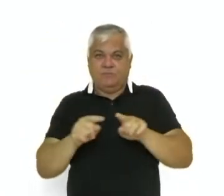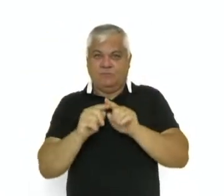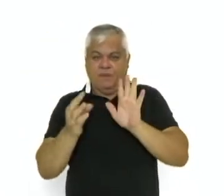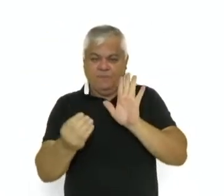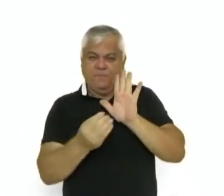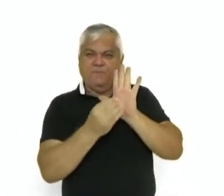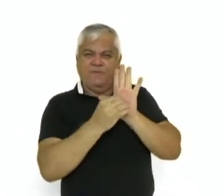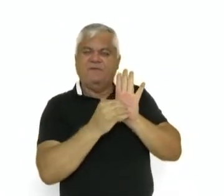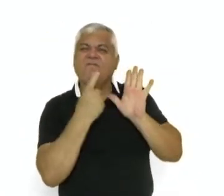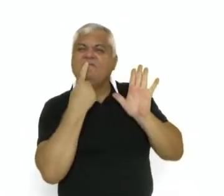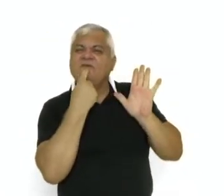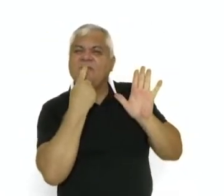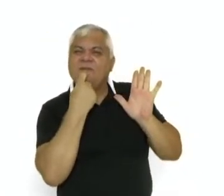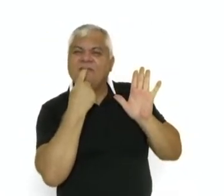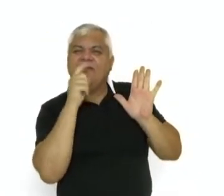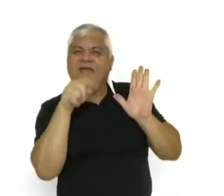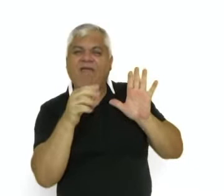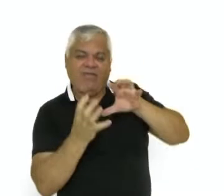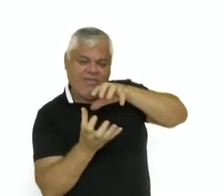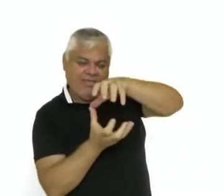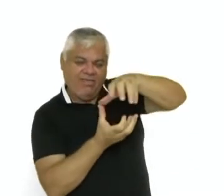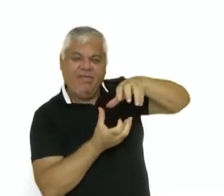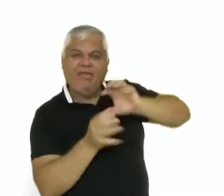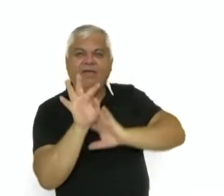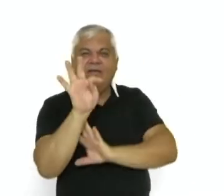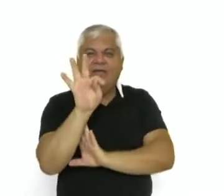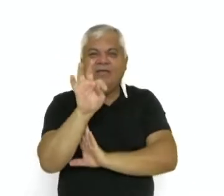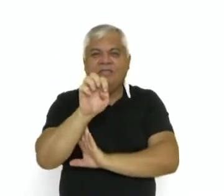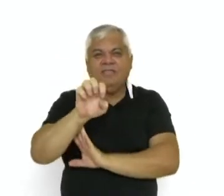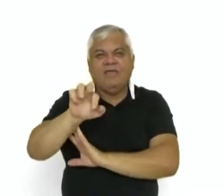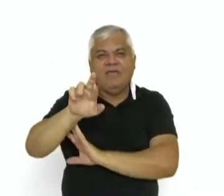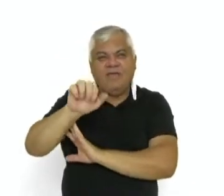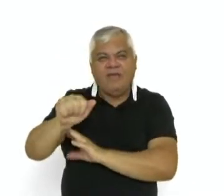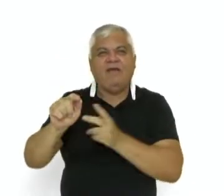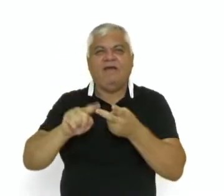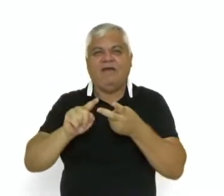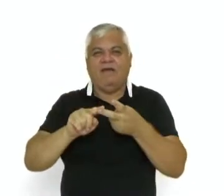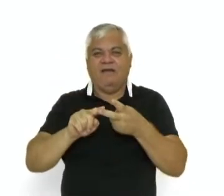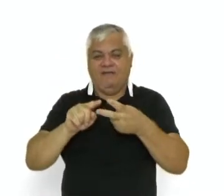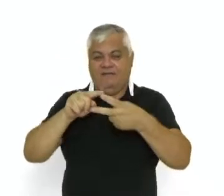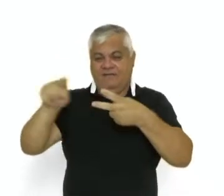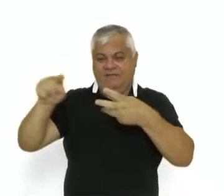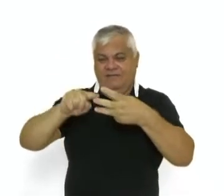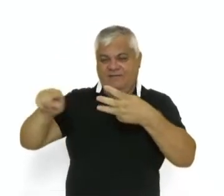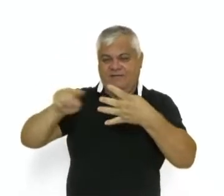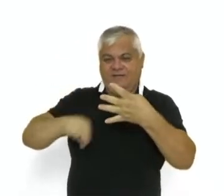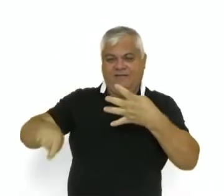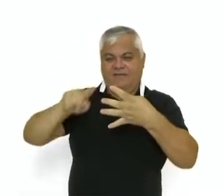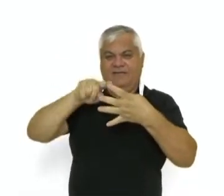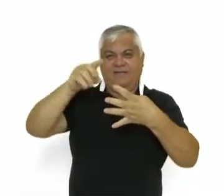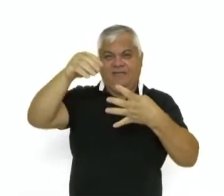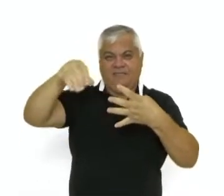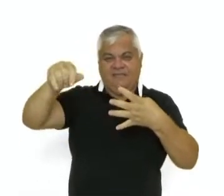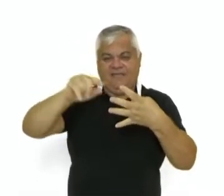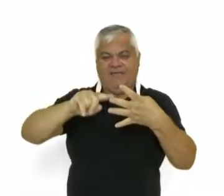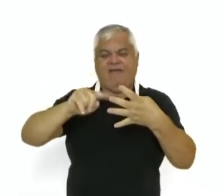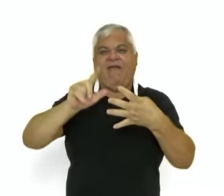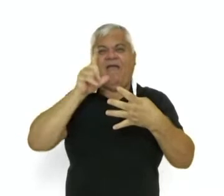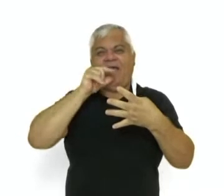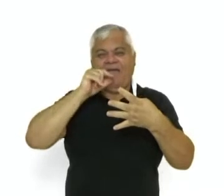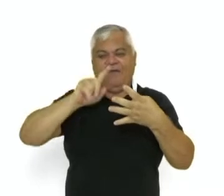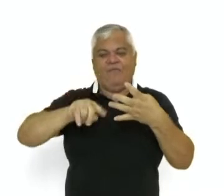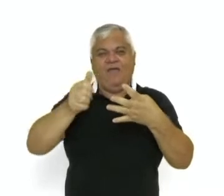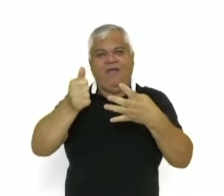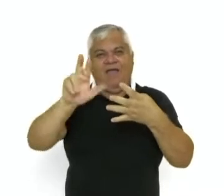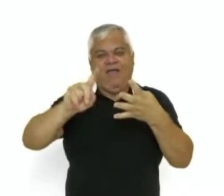né? Nós tínhamos os elementos, então aqui tinha a terra, a água, o ar e o fogo, certo? Nós tínhamos aqui em